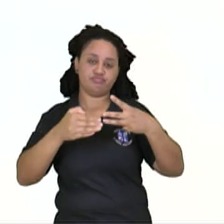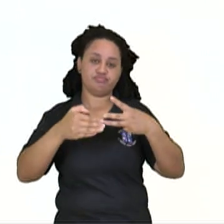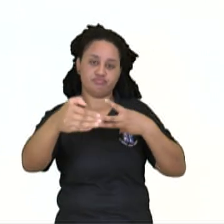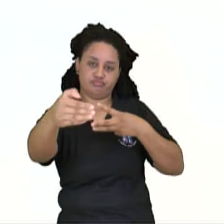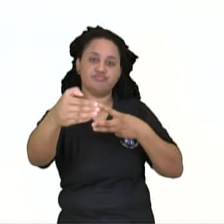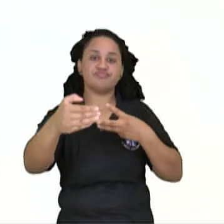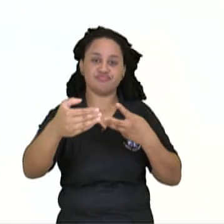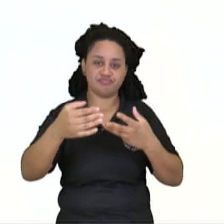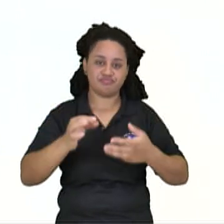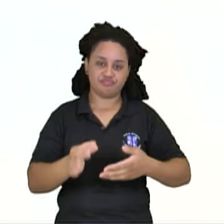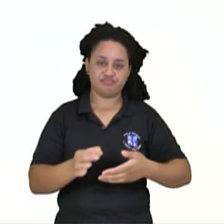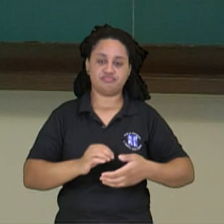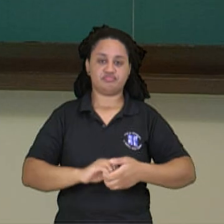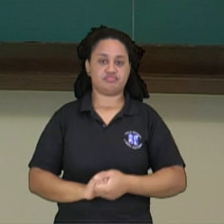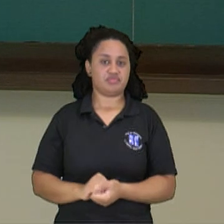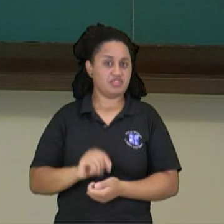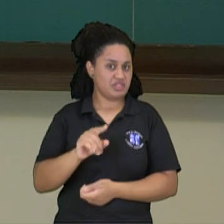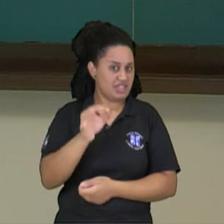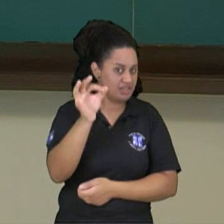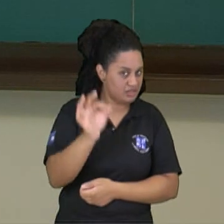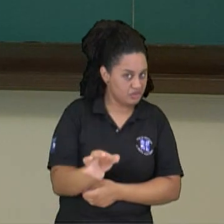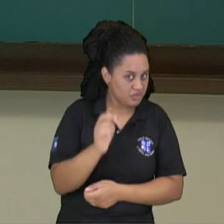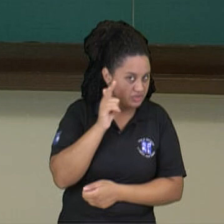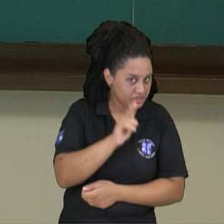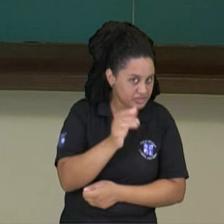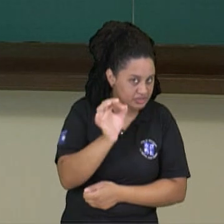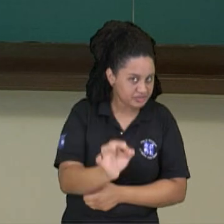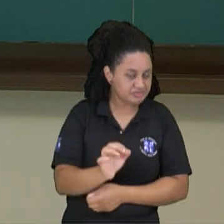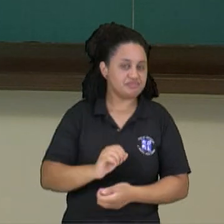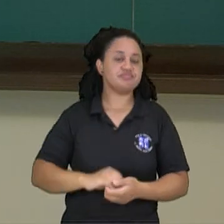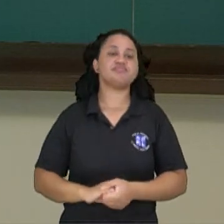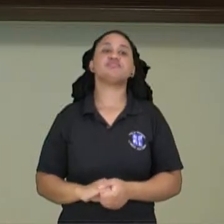e profundidade. Será que você acertou?